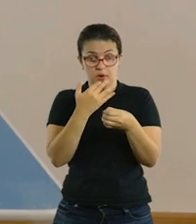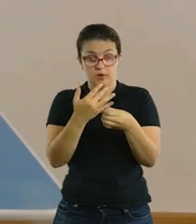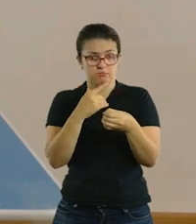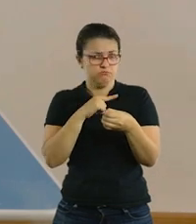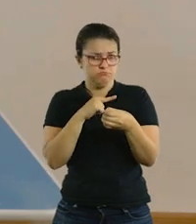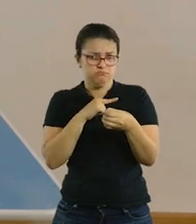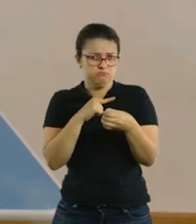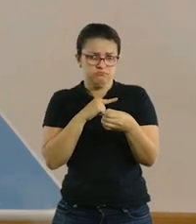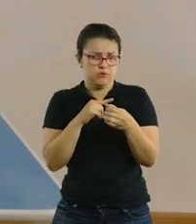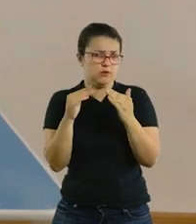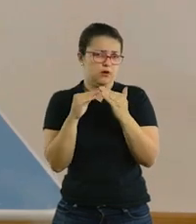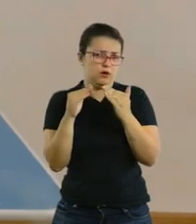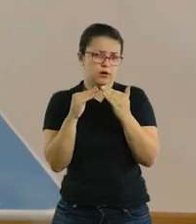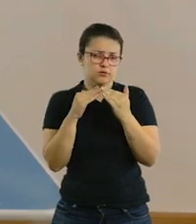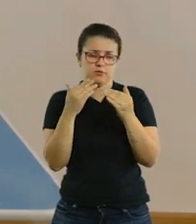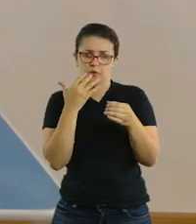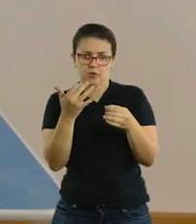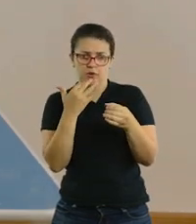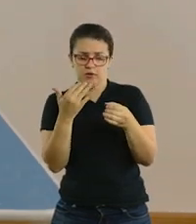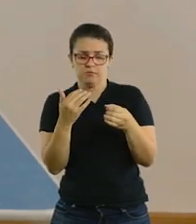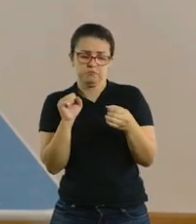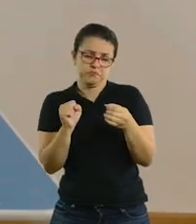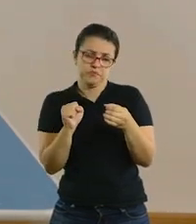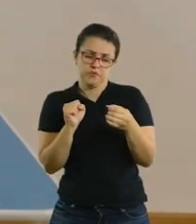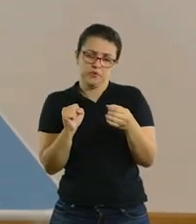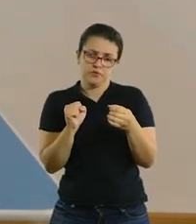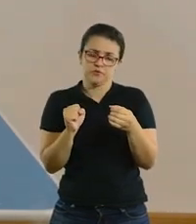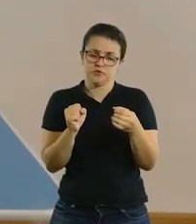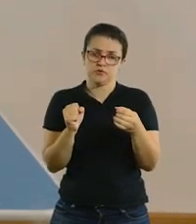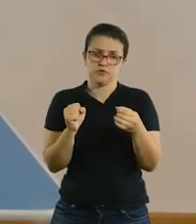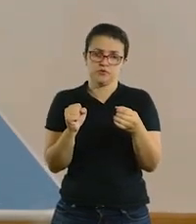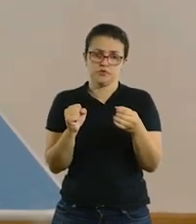o material que vocês dispõem na casa de vocês. Pode ser